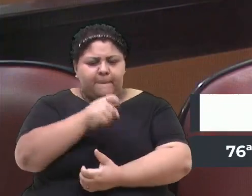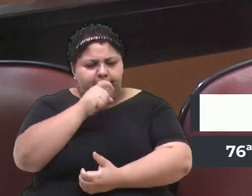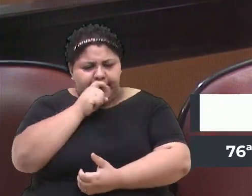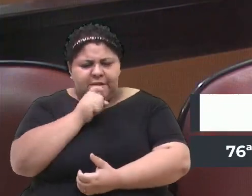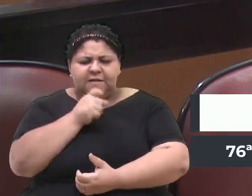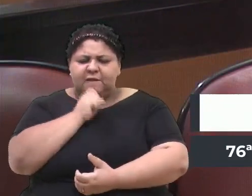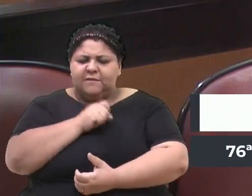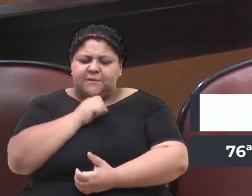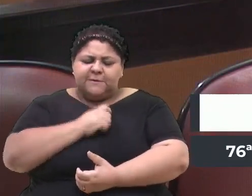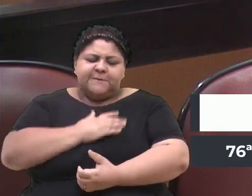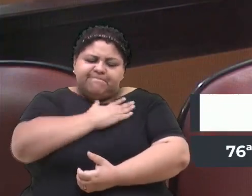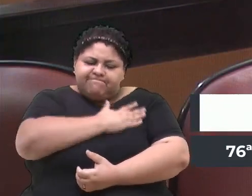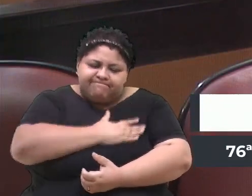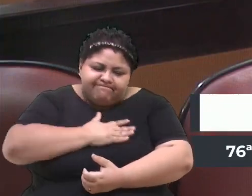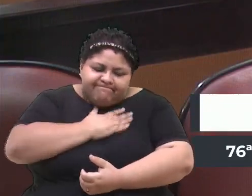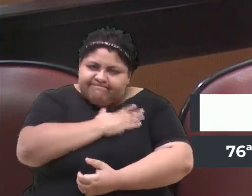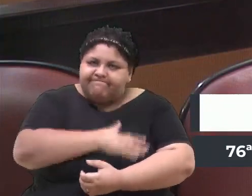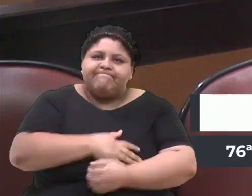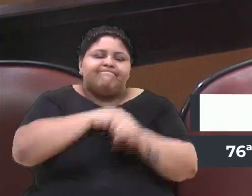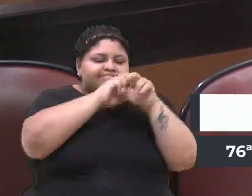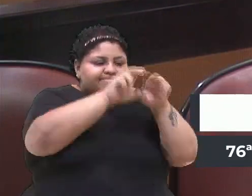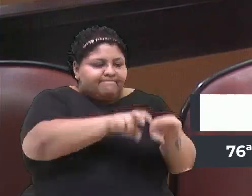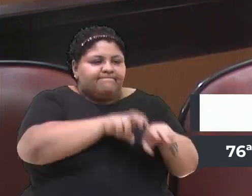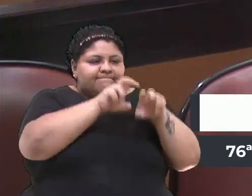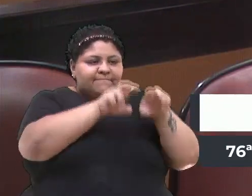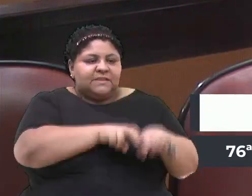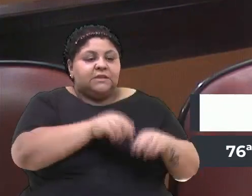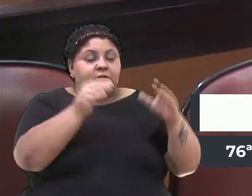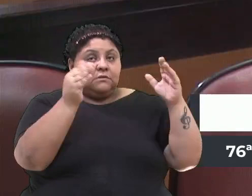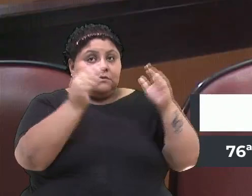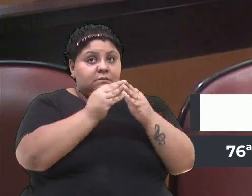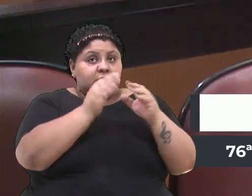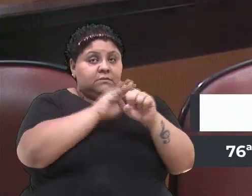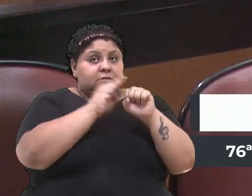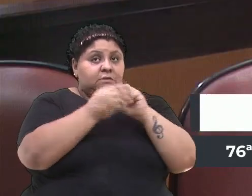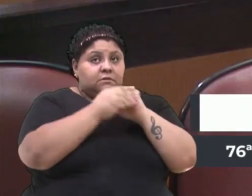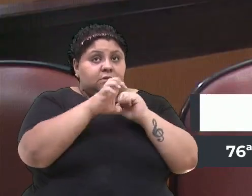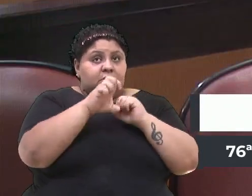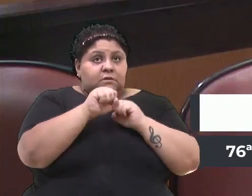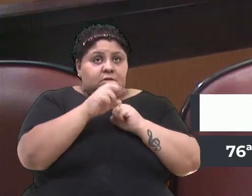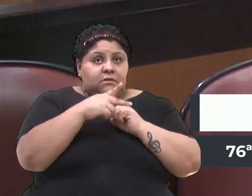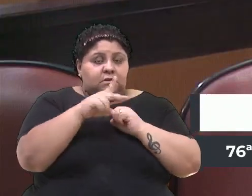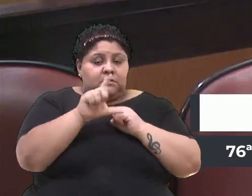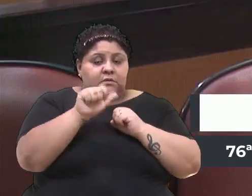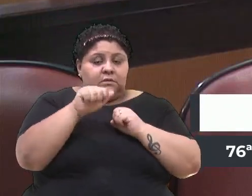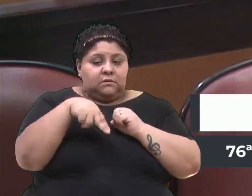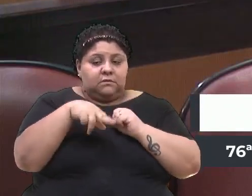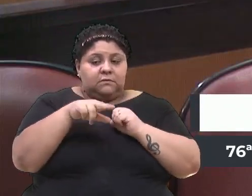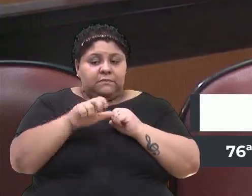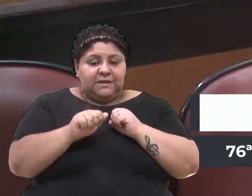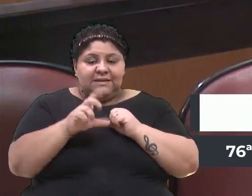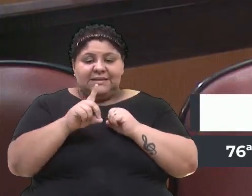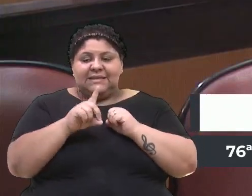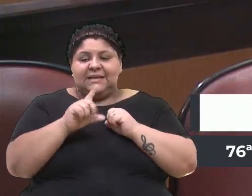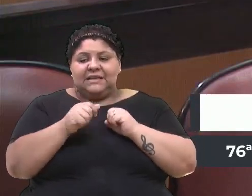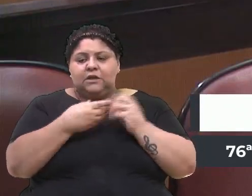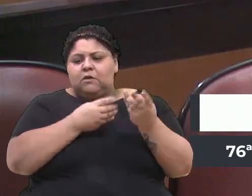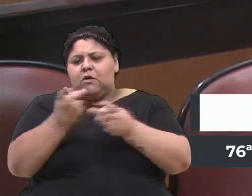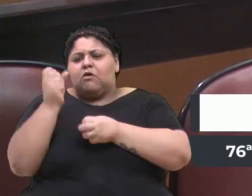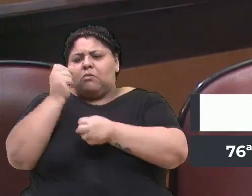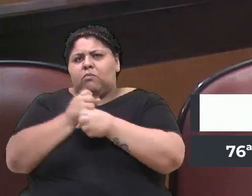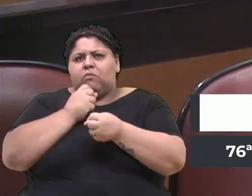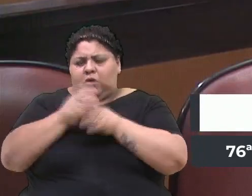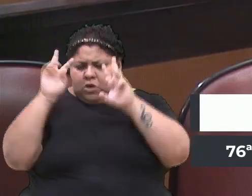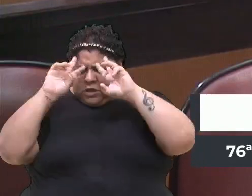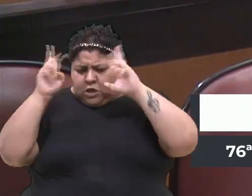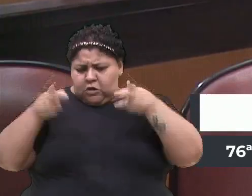muito amoroso. Agricultor, morador do bairro Esplanada, por muitos anos reconhecido por toda